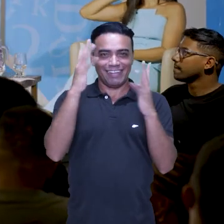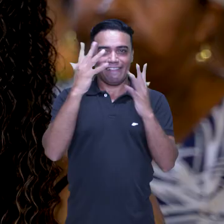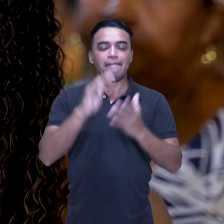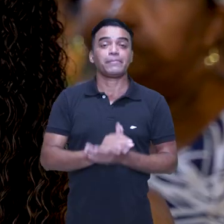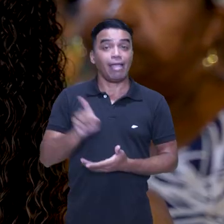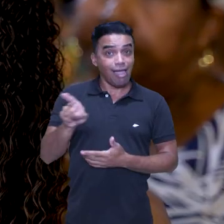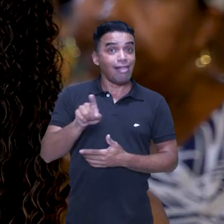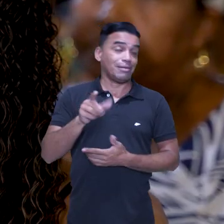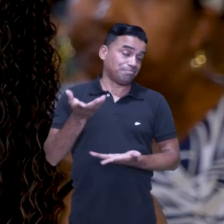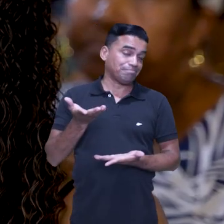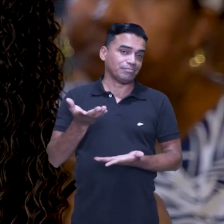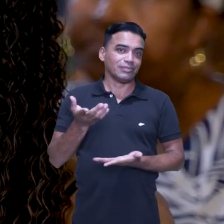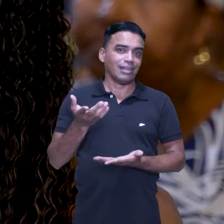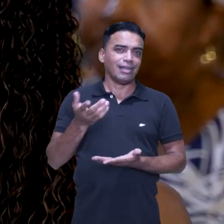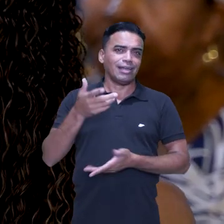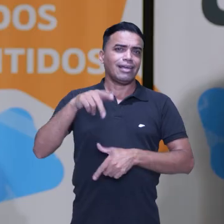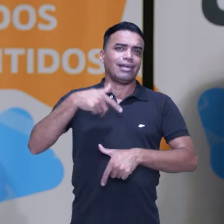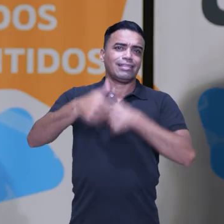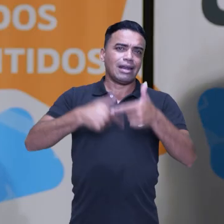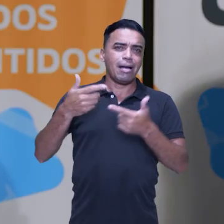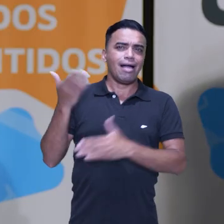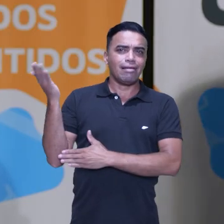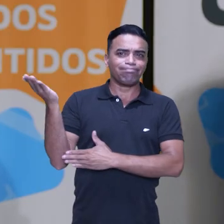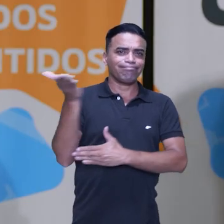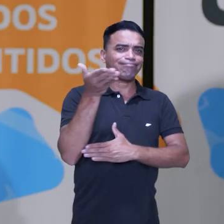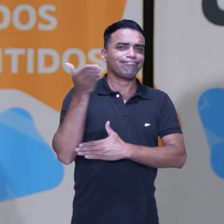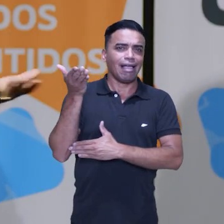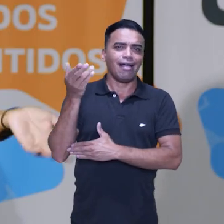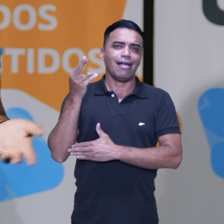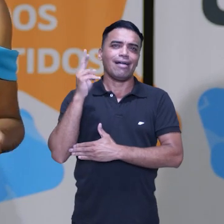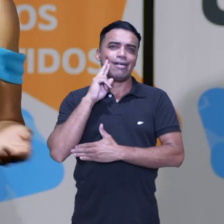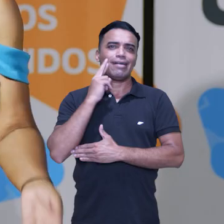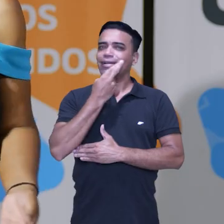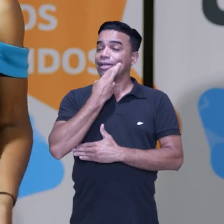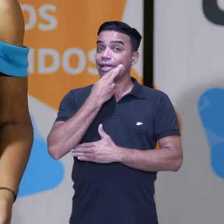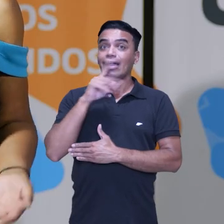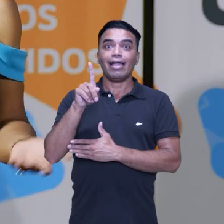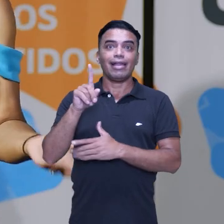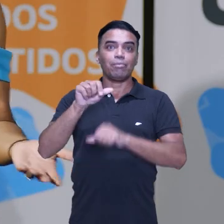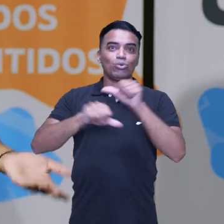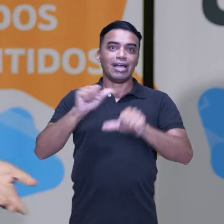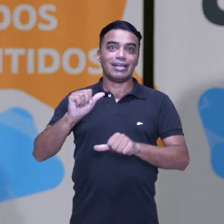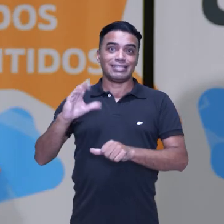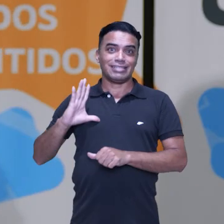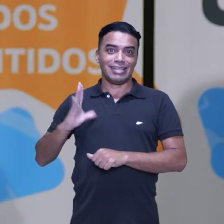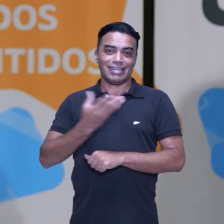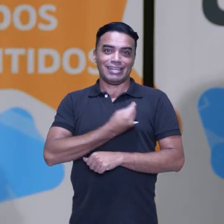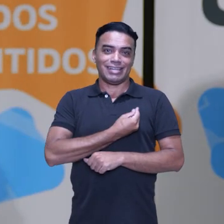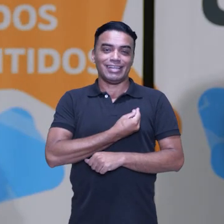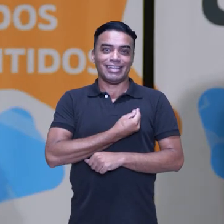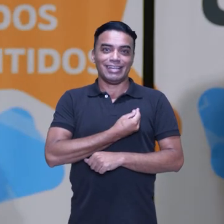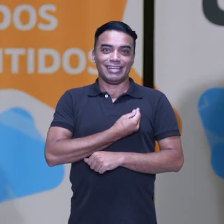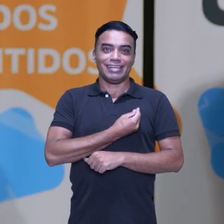A Mona Lisa ela é garçonete e está passando pelo processo de transição de gênero. E aí eu iniciava a nossa